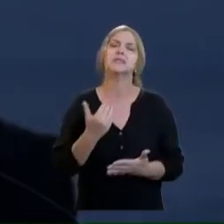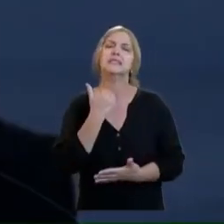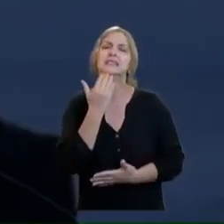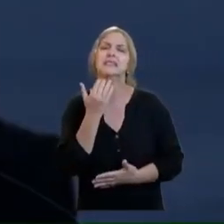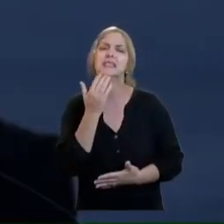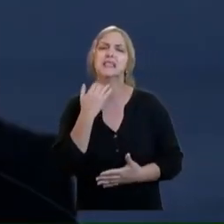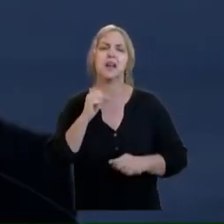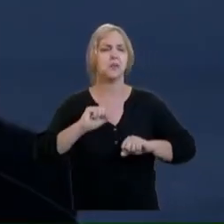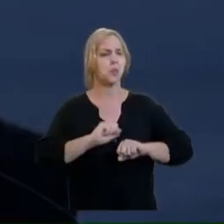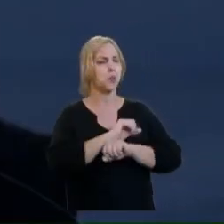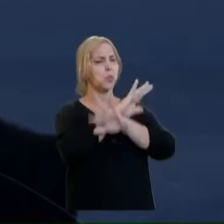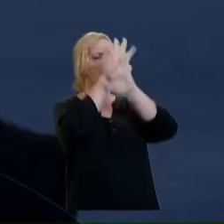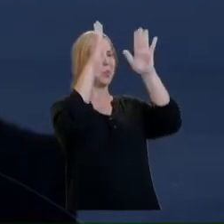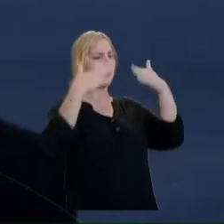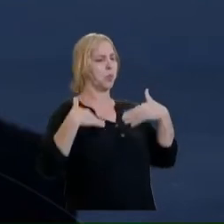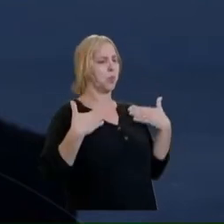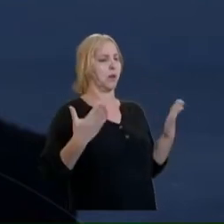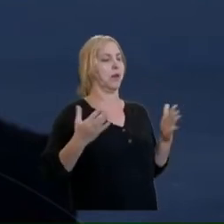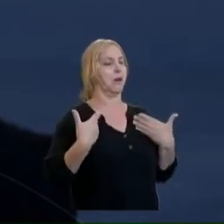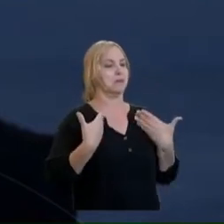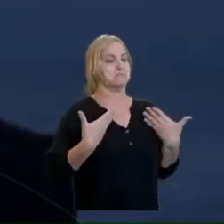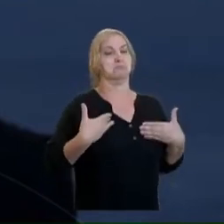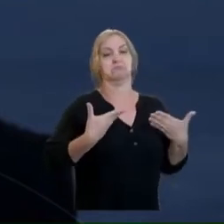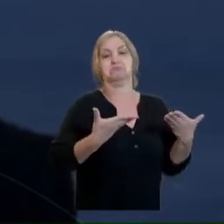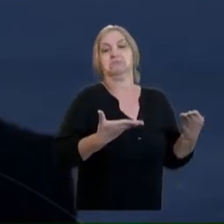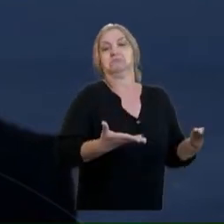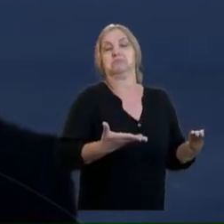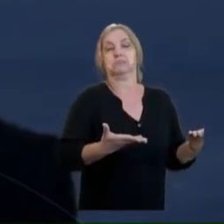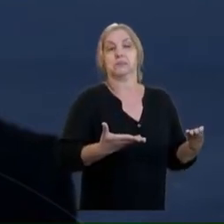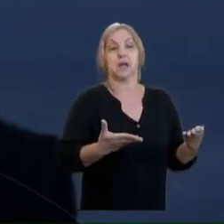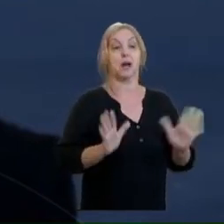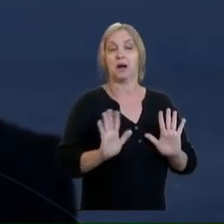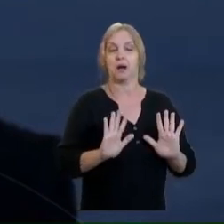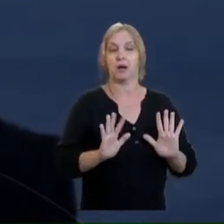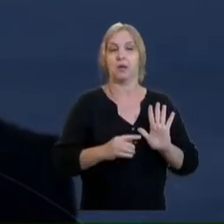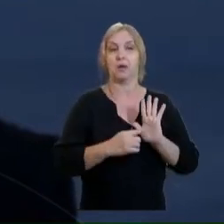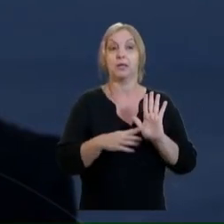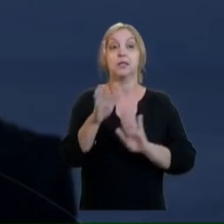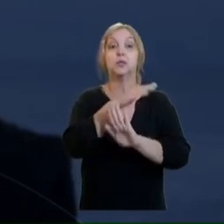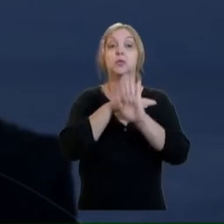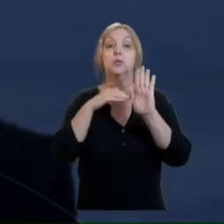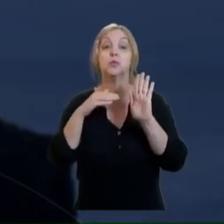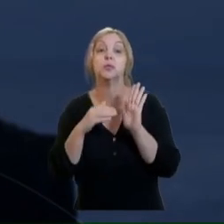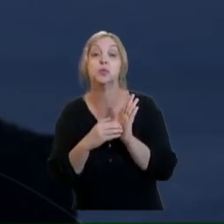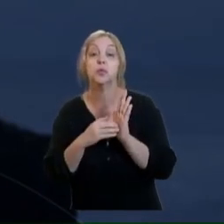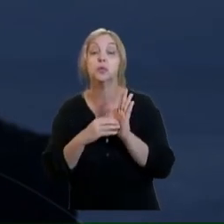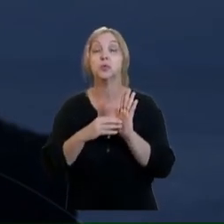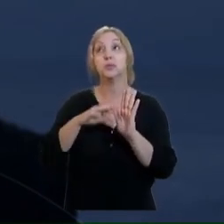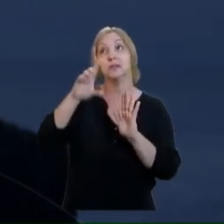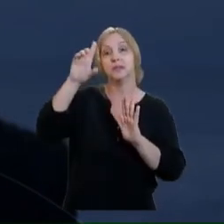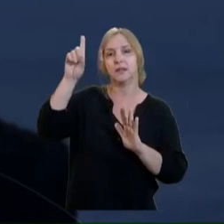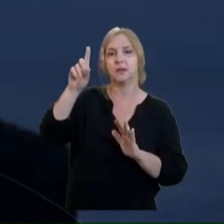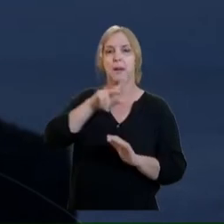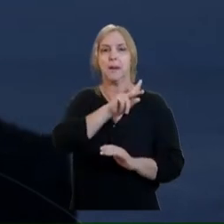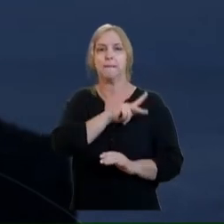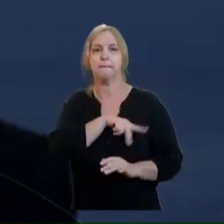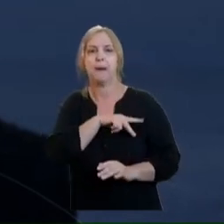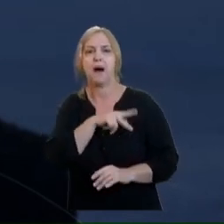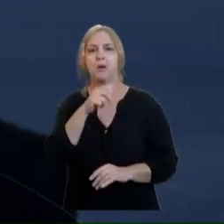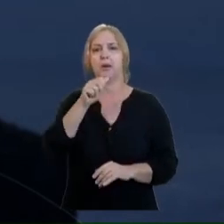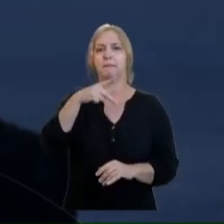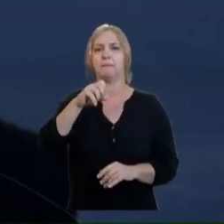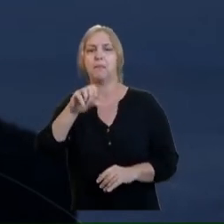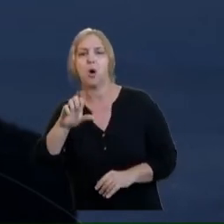ninguém se glorie nos homens, porque tudo é vosso, seja Paulo, seja